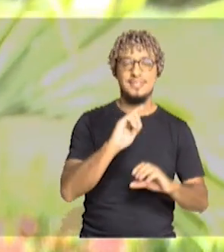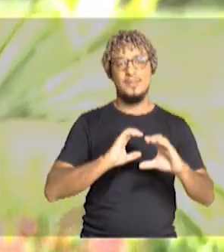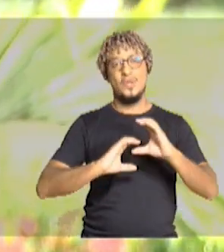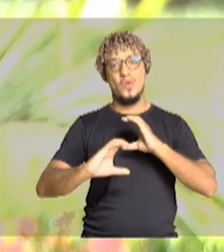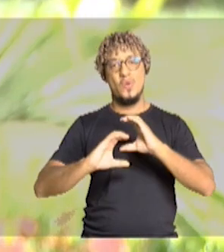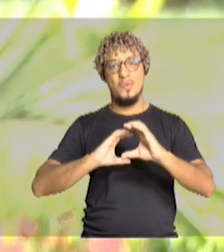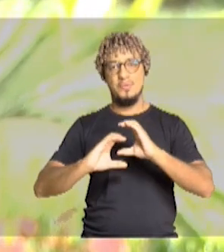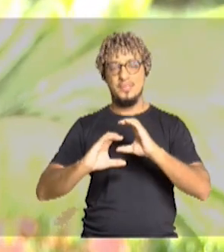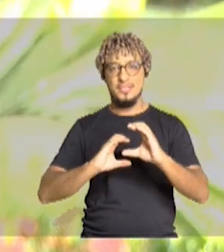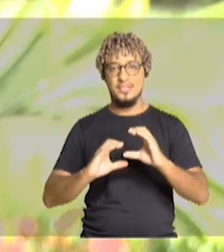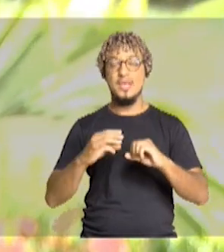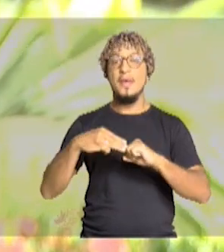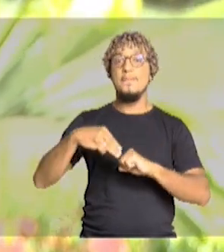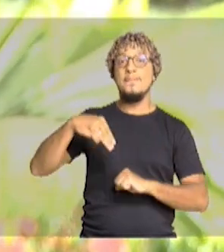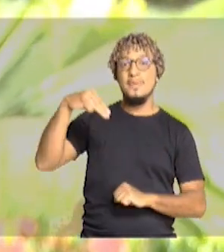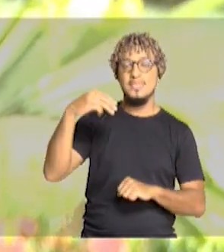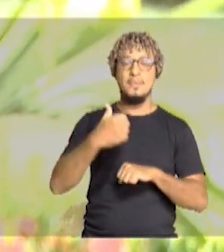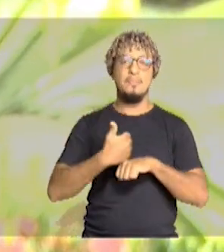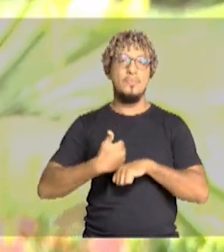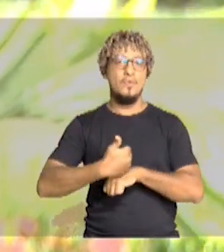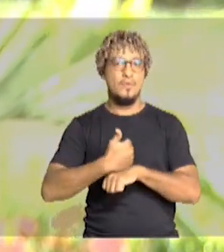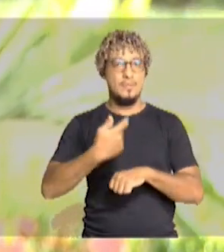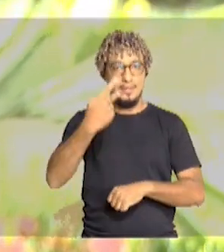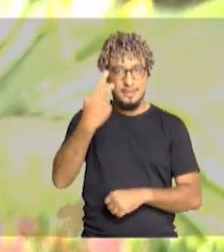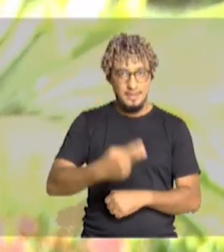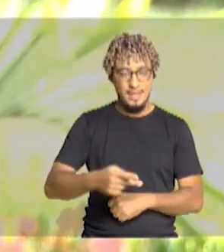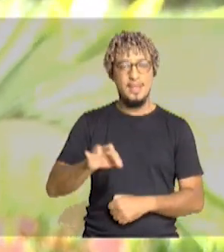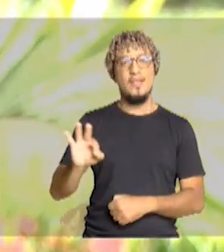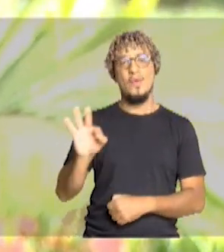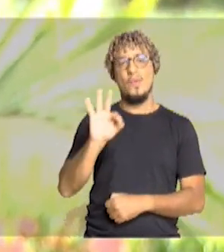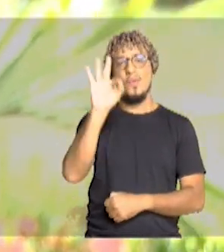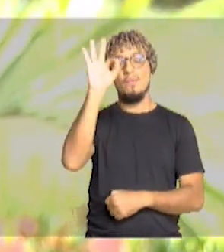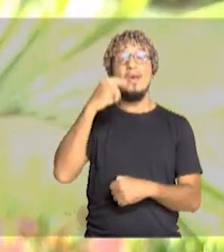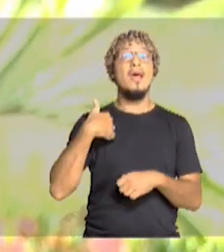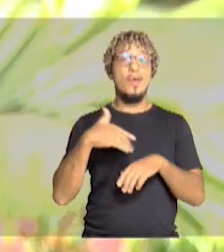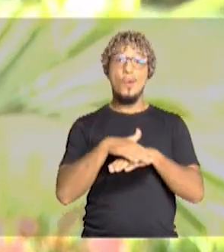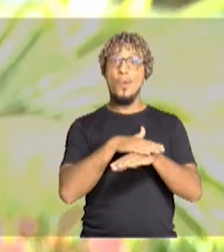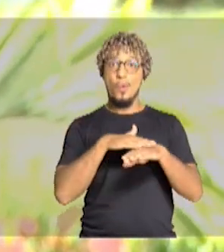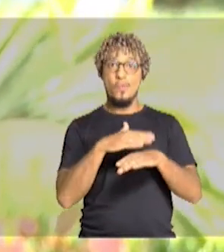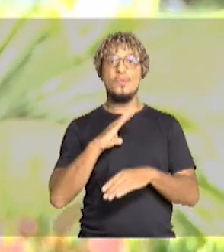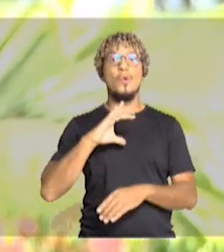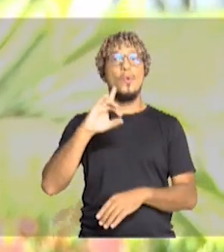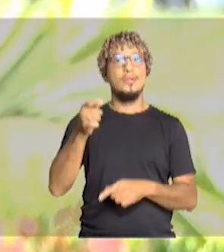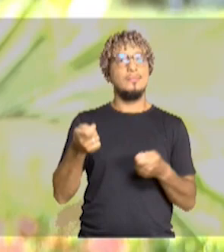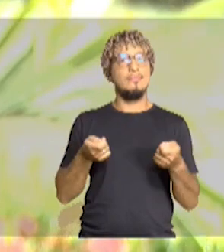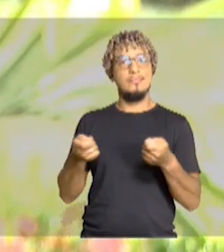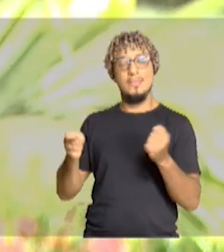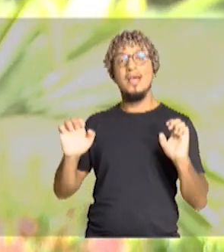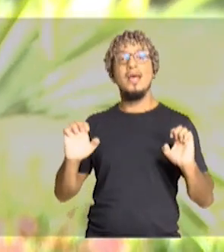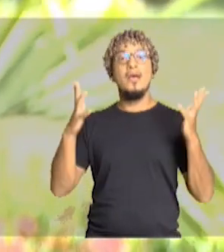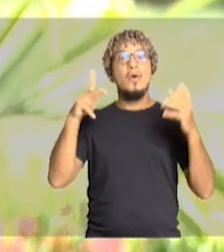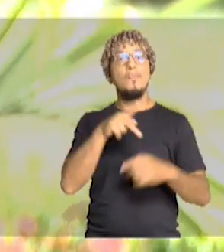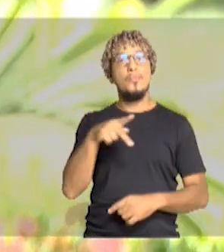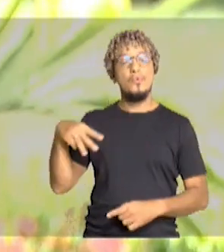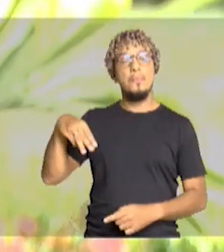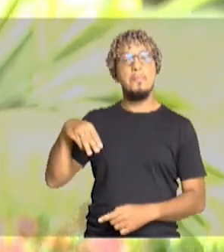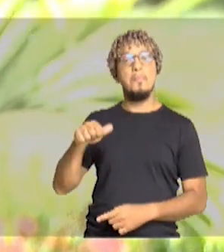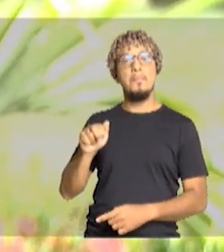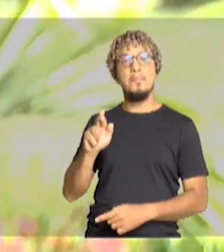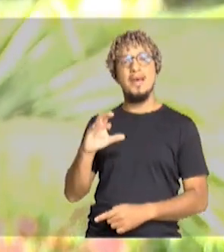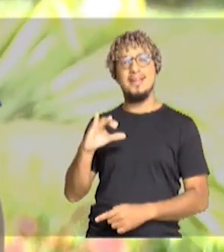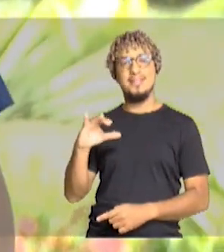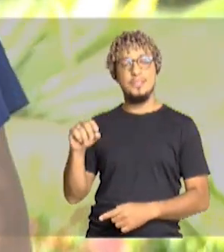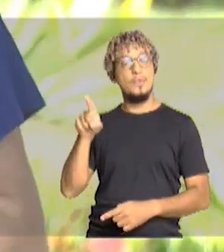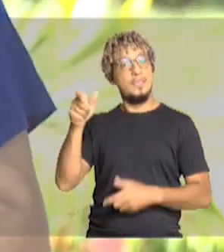em comunicação o mestrado profissional da UFMA eu conversei com o coordenador do evento Professor Márcio Carneiro